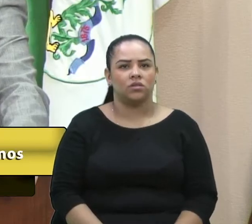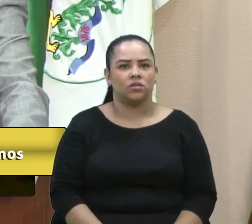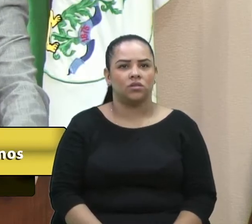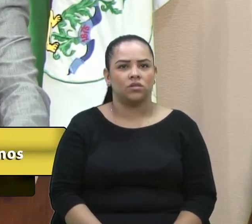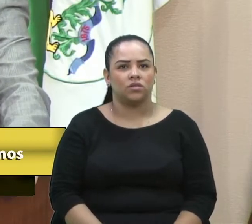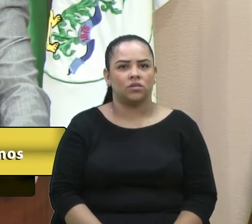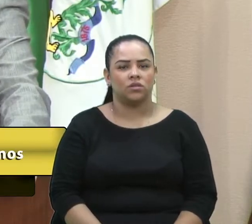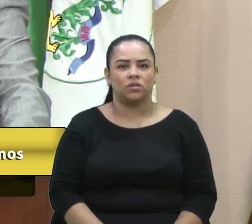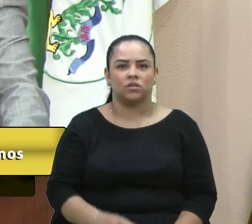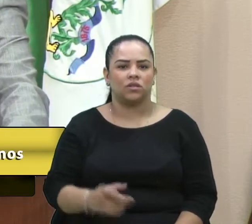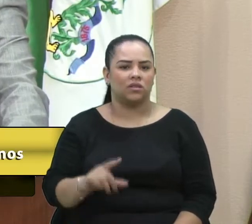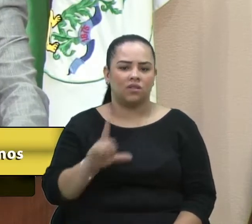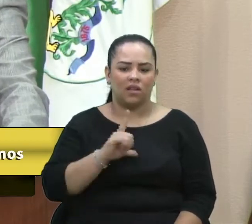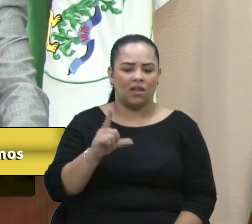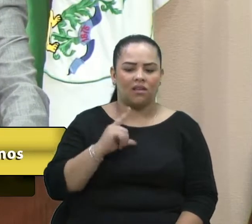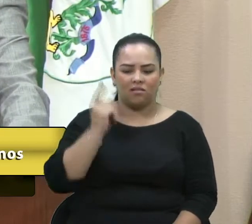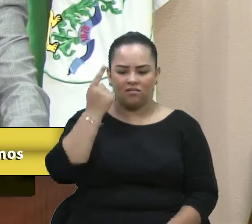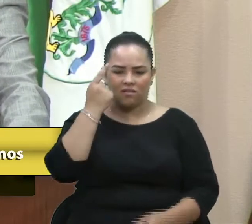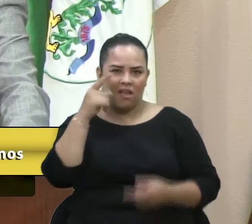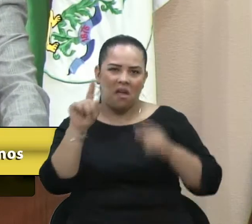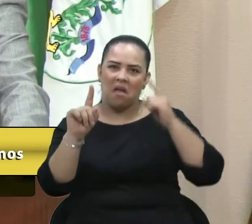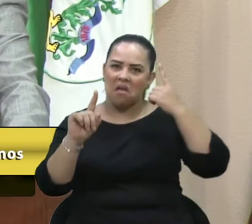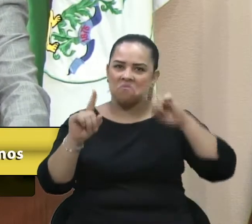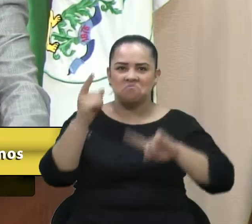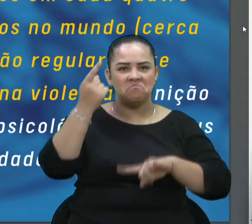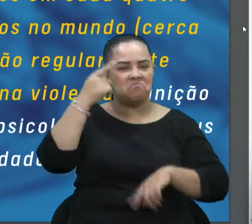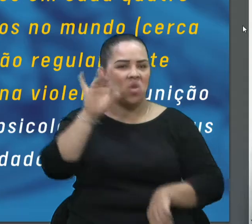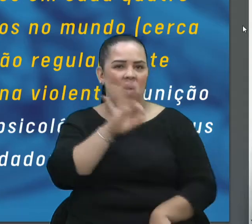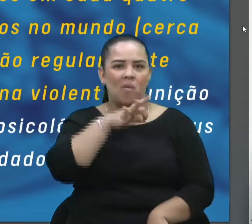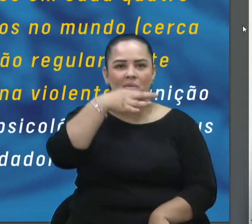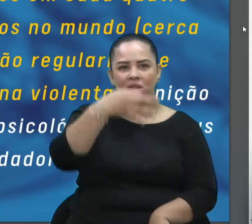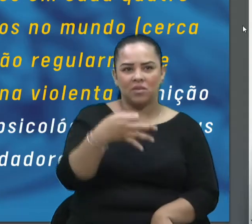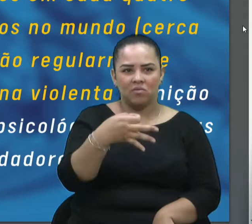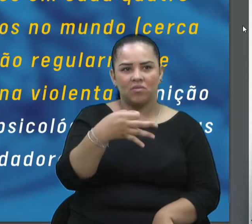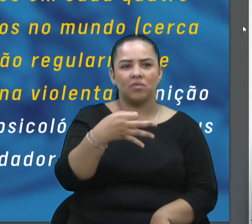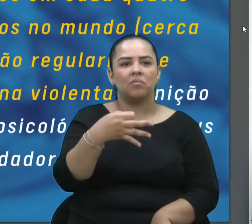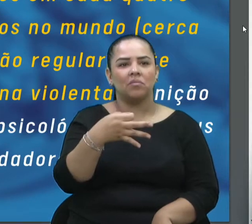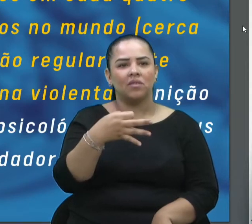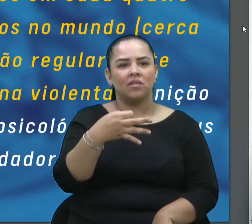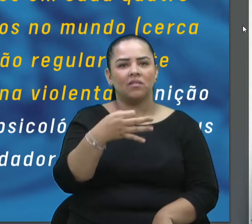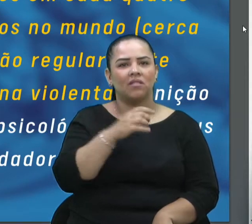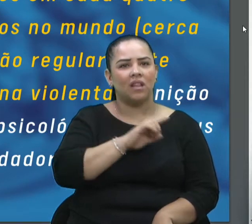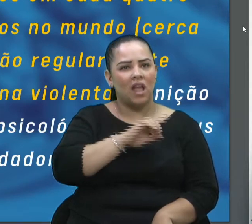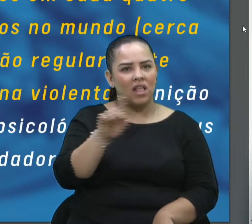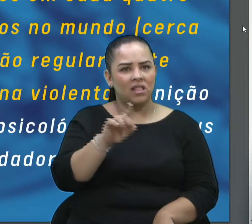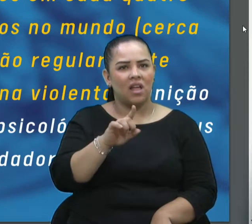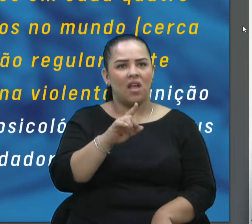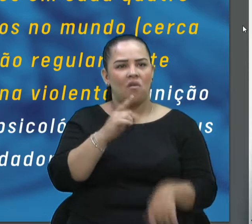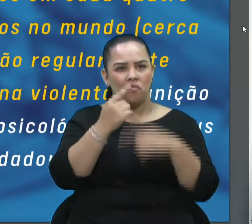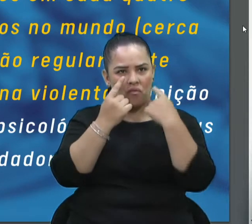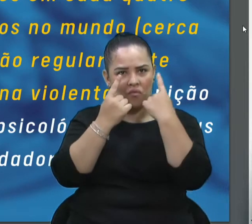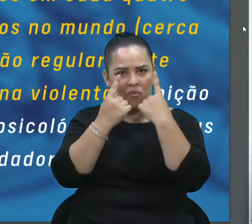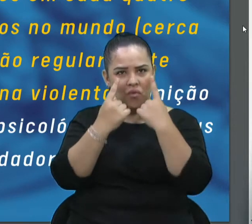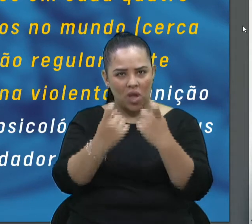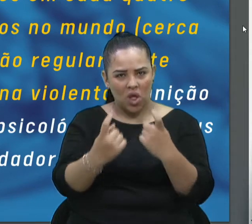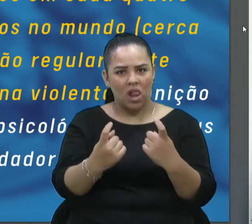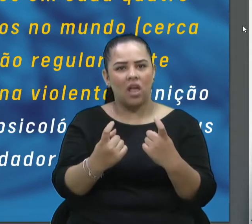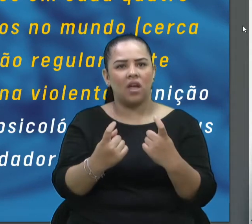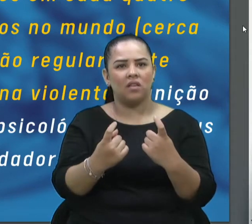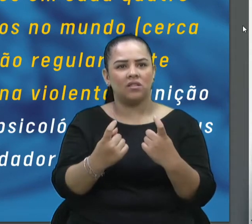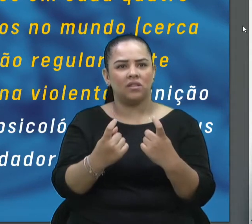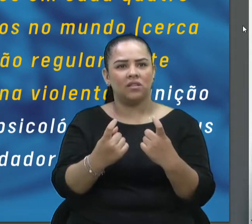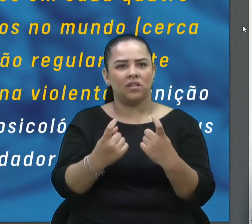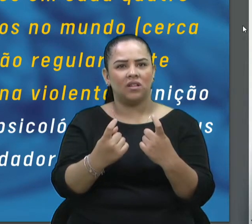trazer ideias e sugestões para que estas violências, essas crueldades